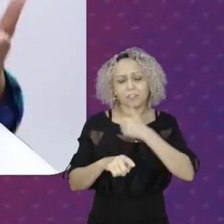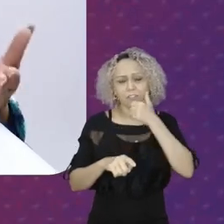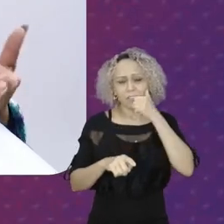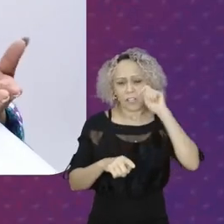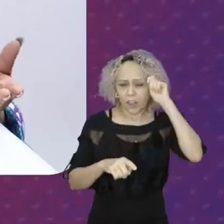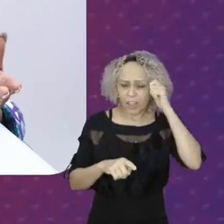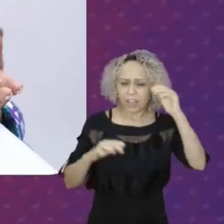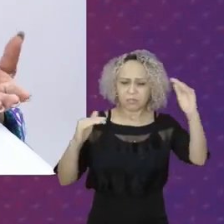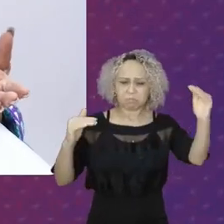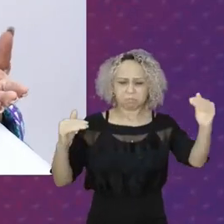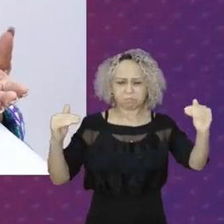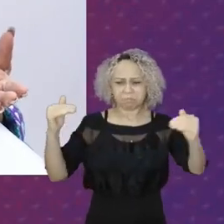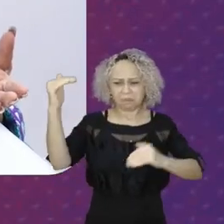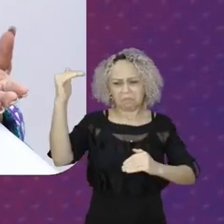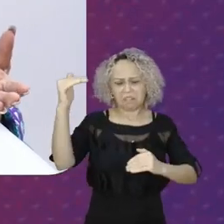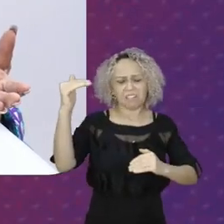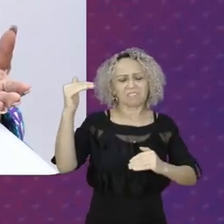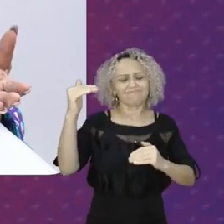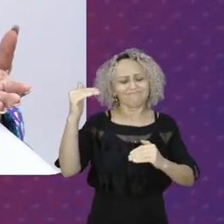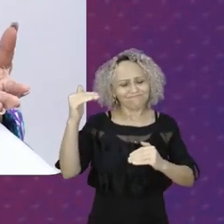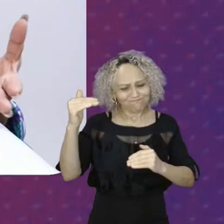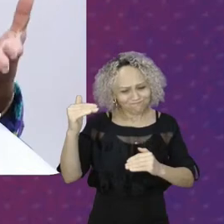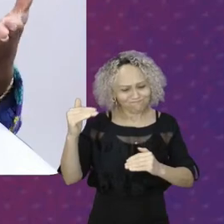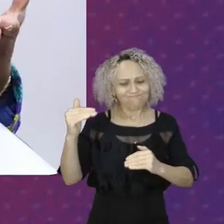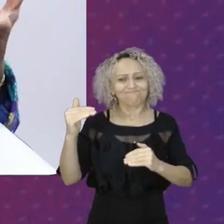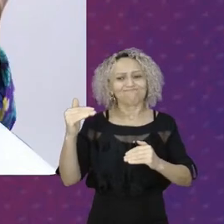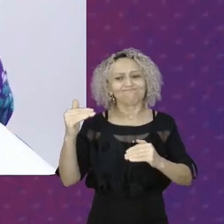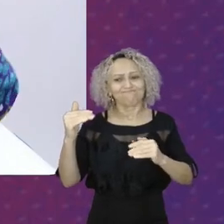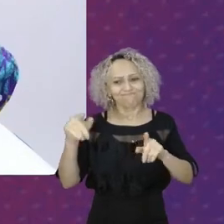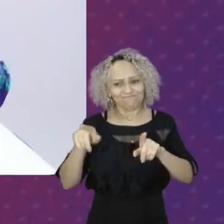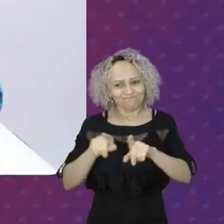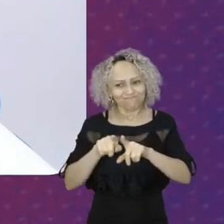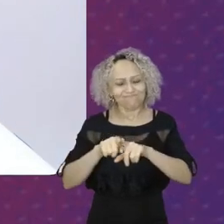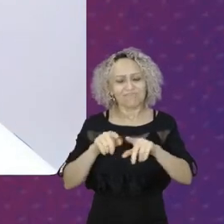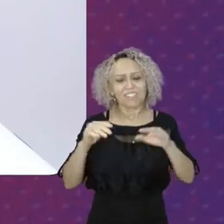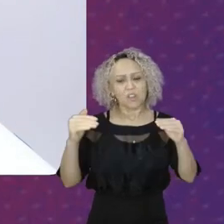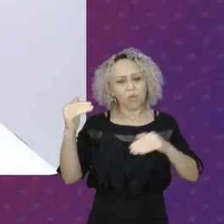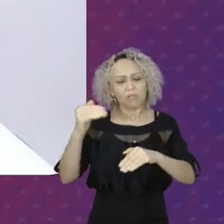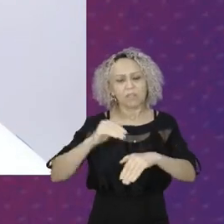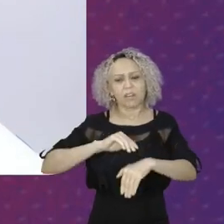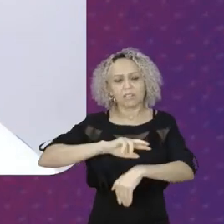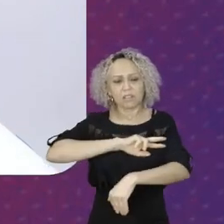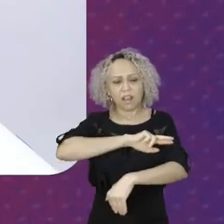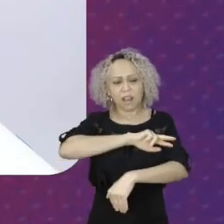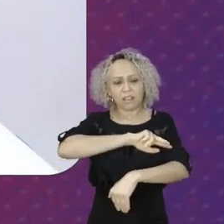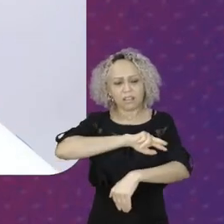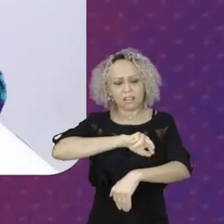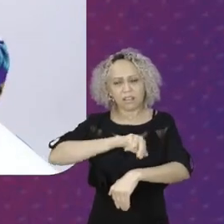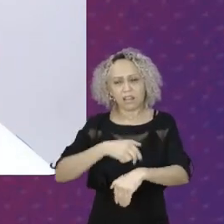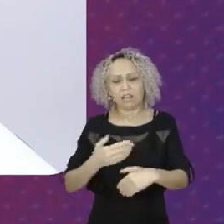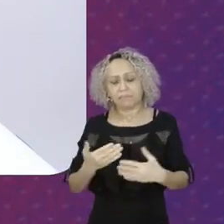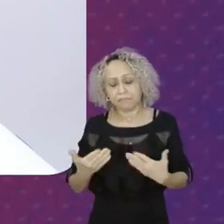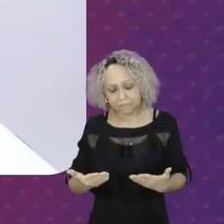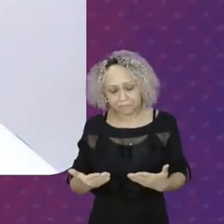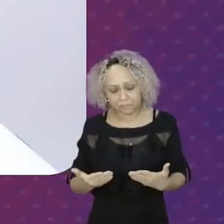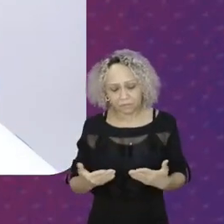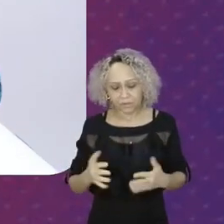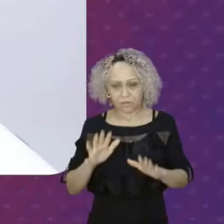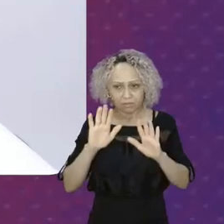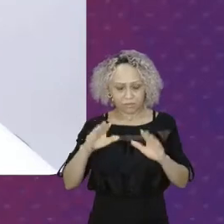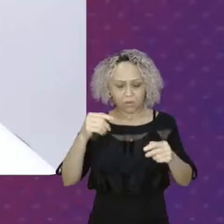sociais, desigualdades raciais, e a gente sabe que quando a política pública chega, quando nós